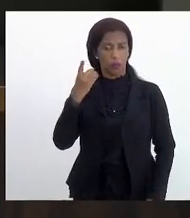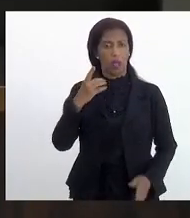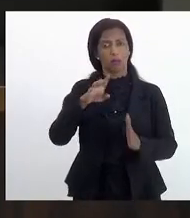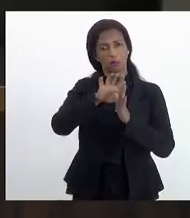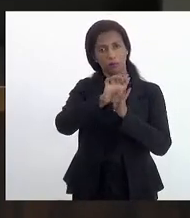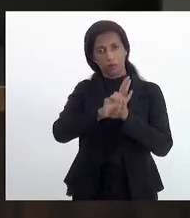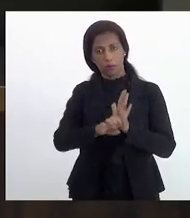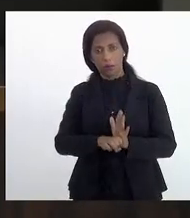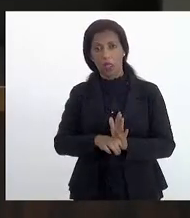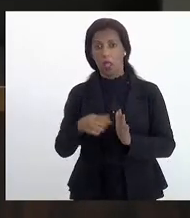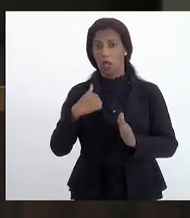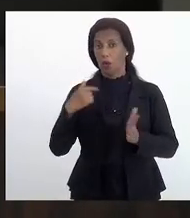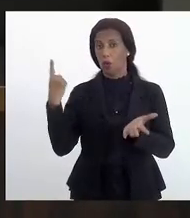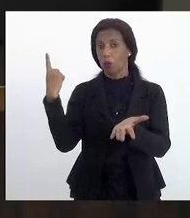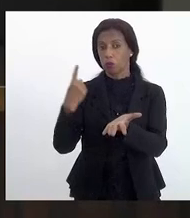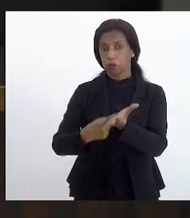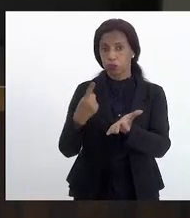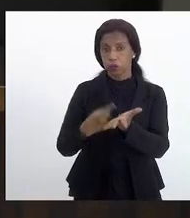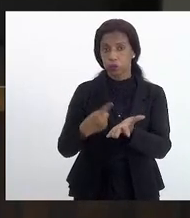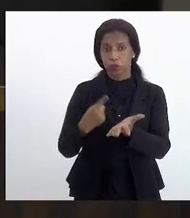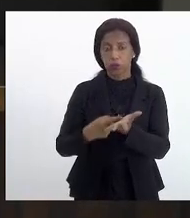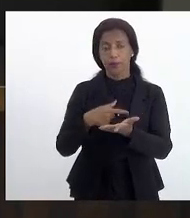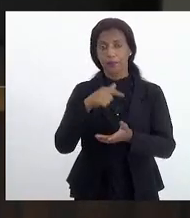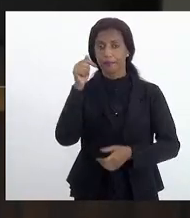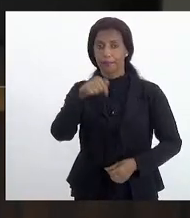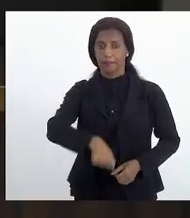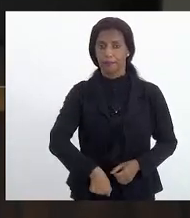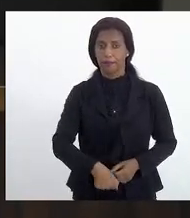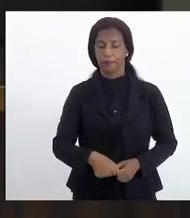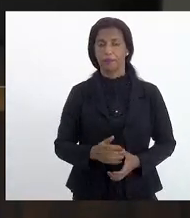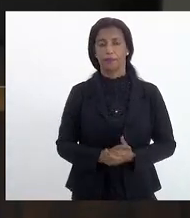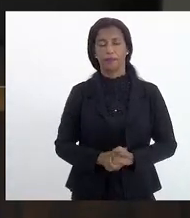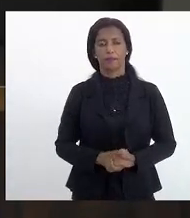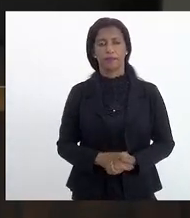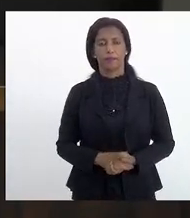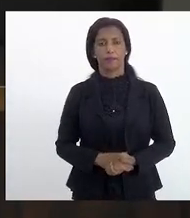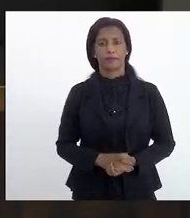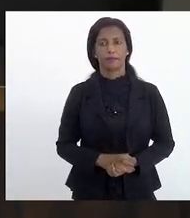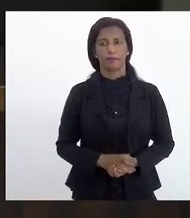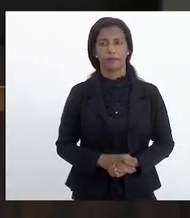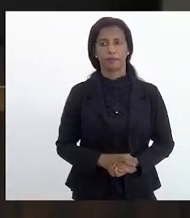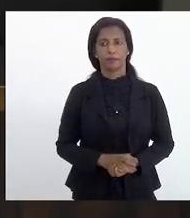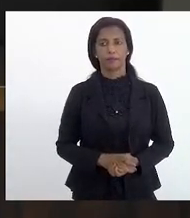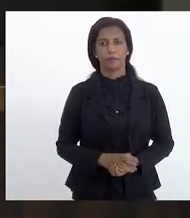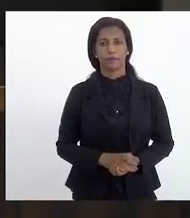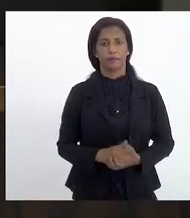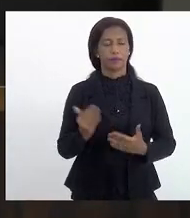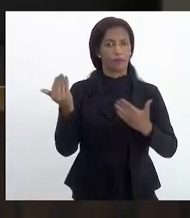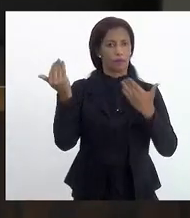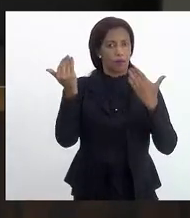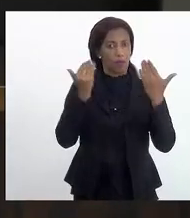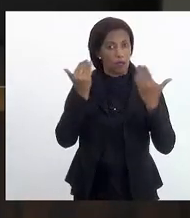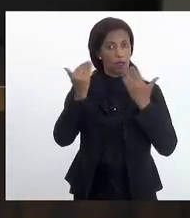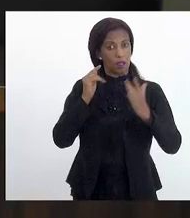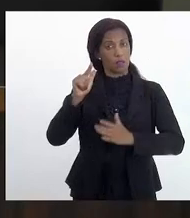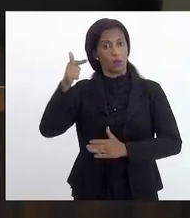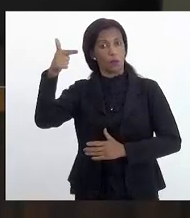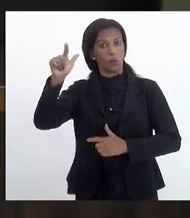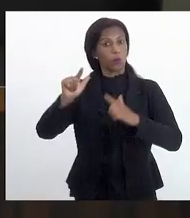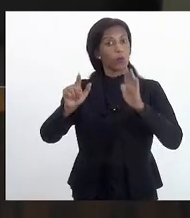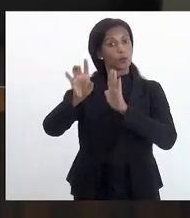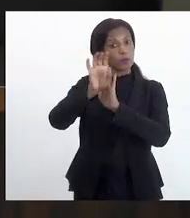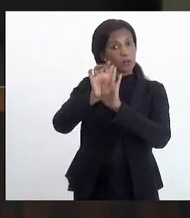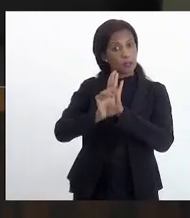mas eu queria fazer um acordo aqui, de procedimento, em relação a outras emendas que